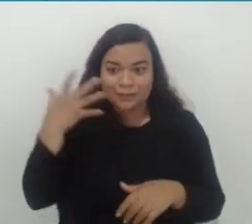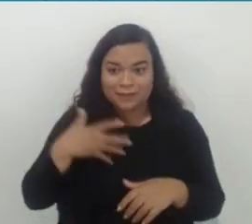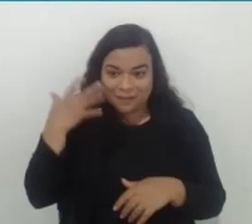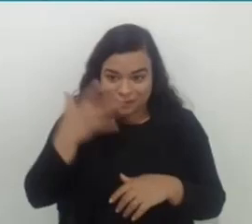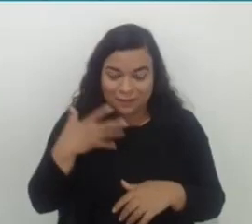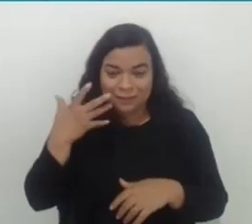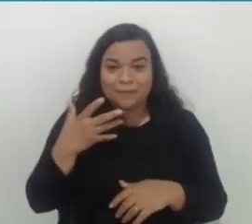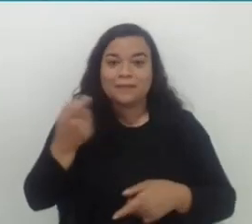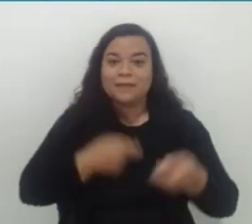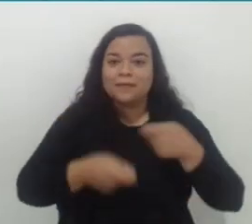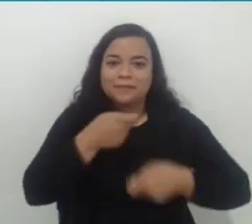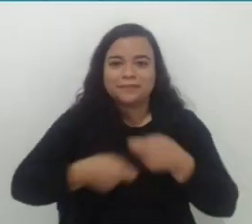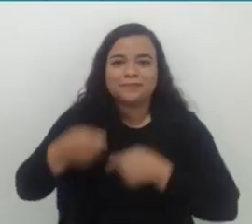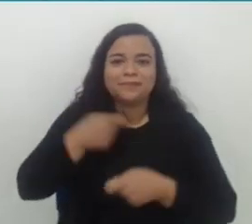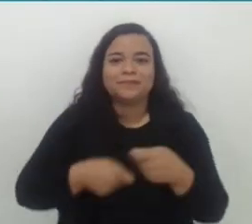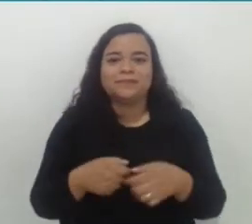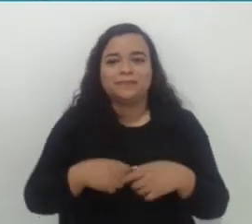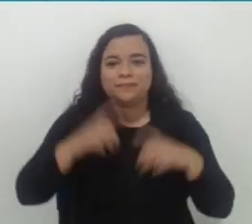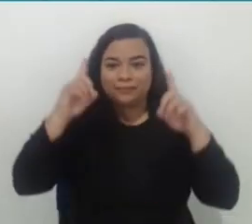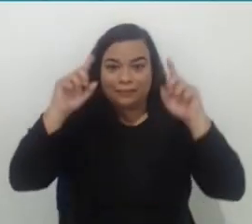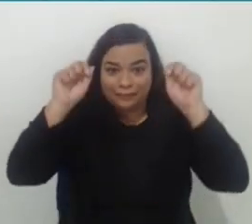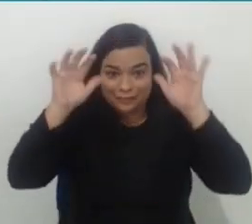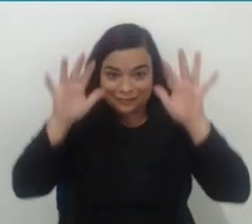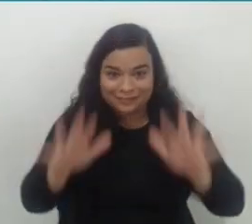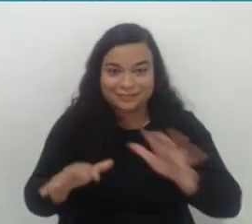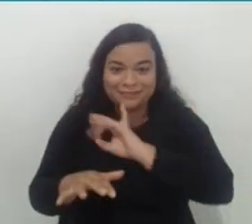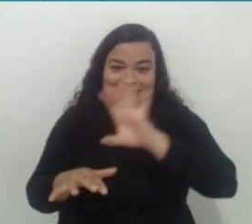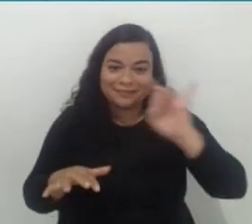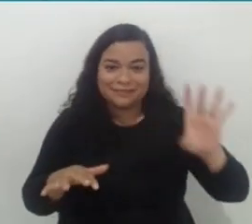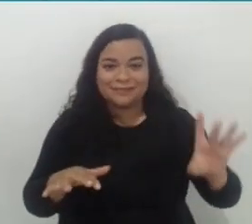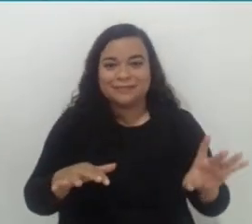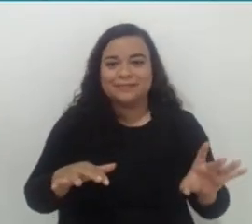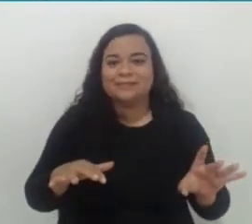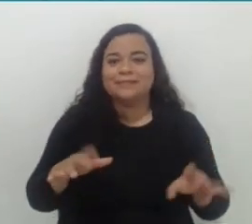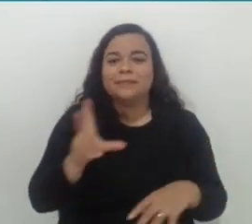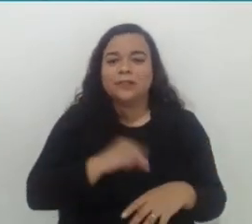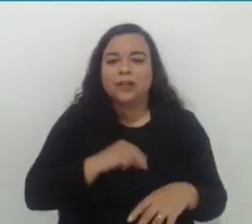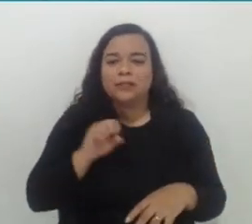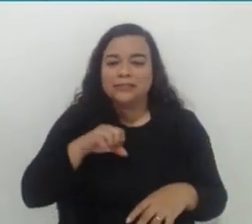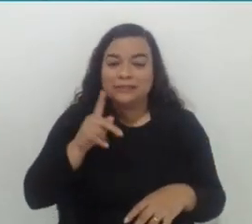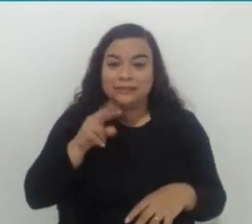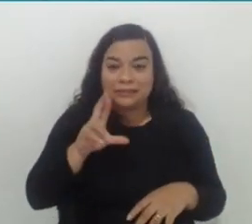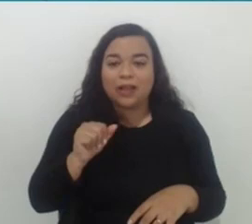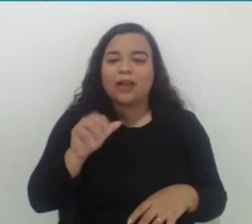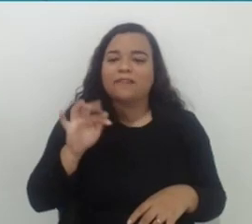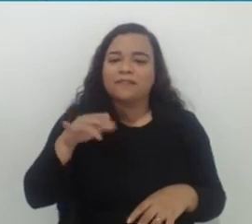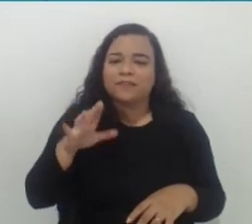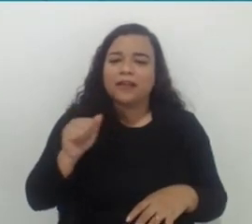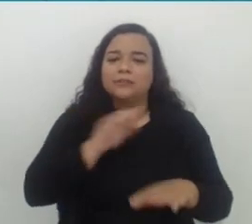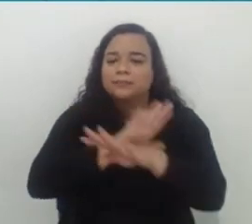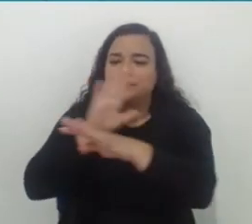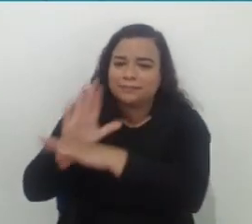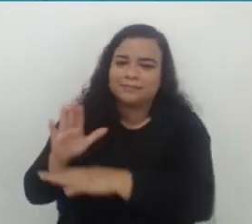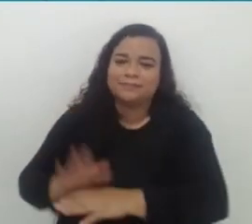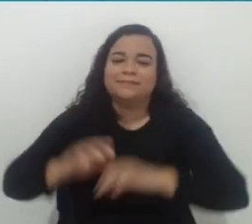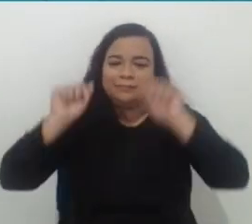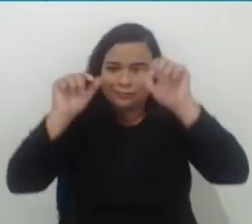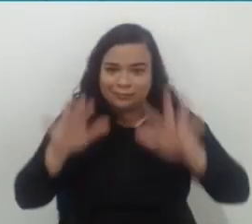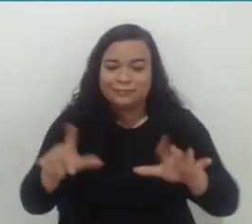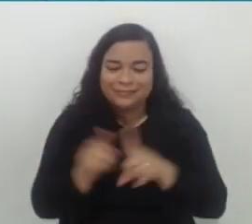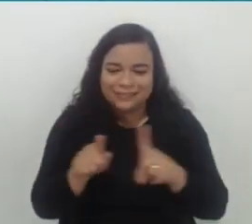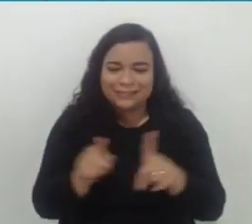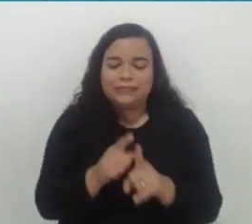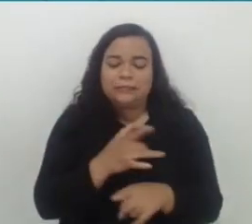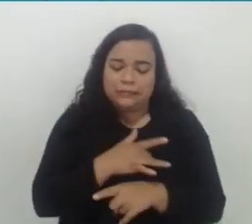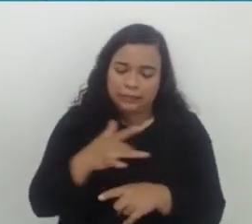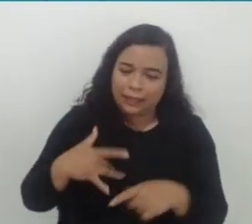administrativa. Que Deus nos abençoe, que Nossa Senhora de Fátima cubra todos nós com muitas bênçãos, muita saúde